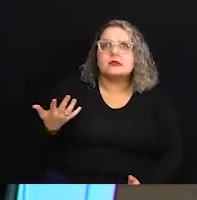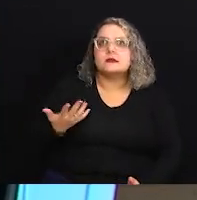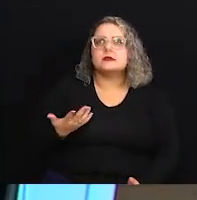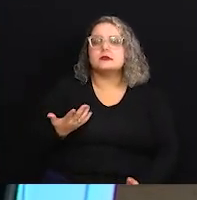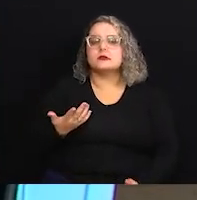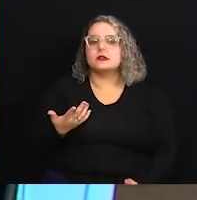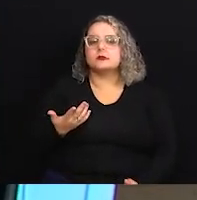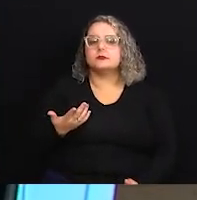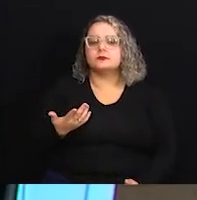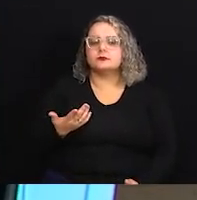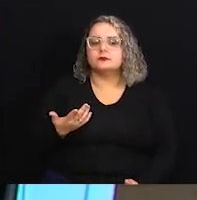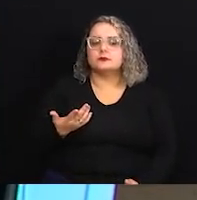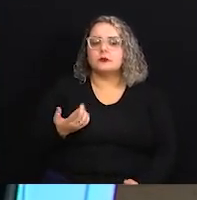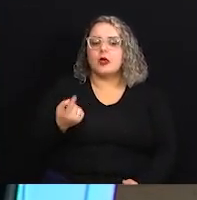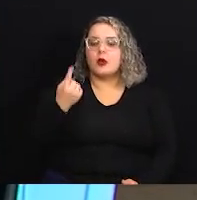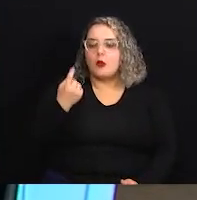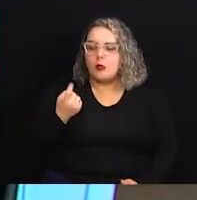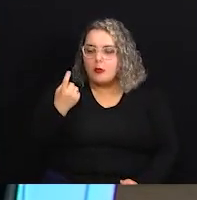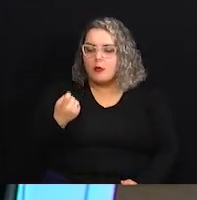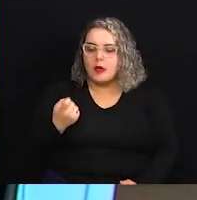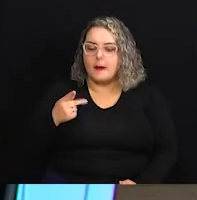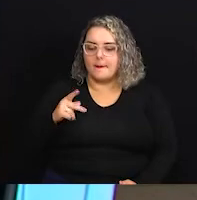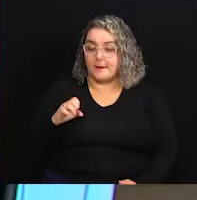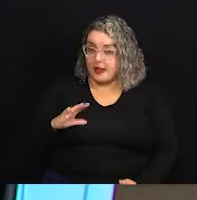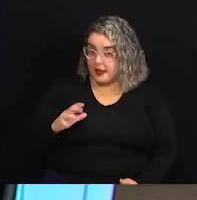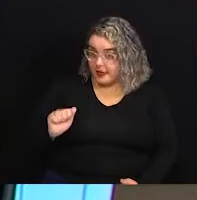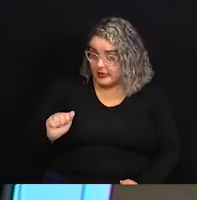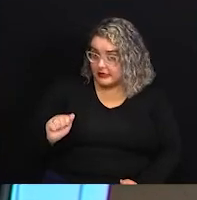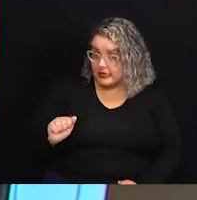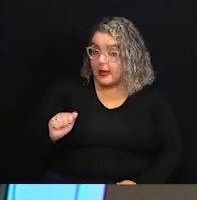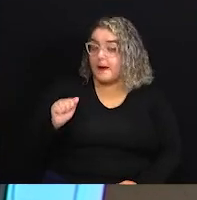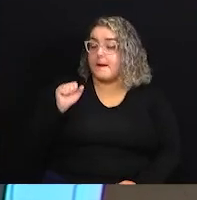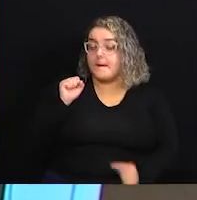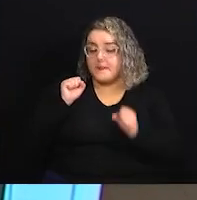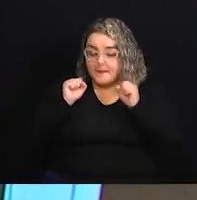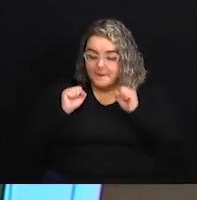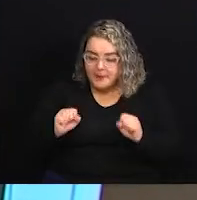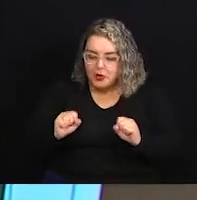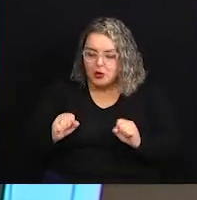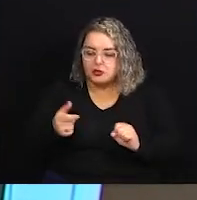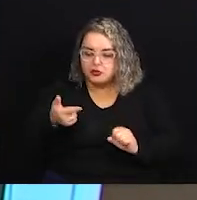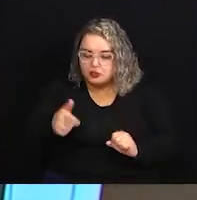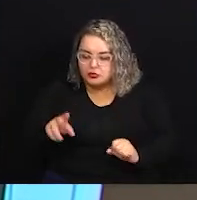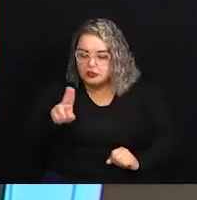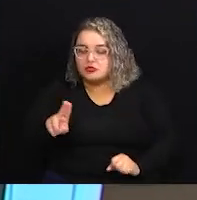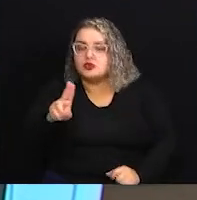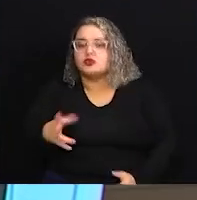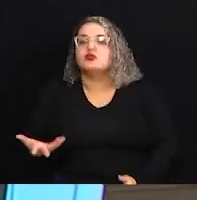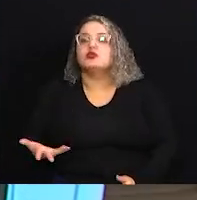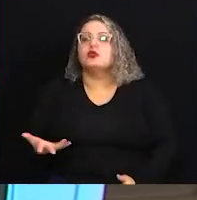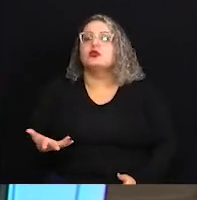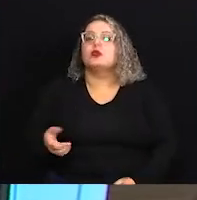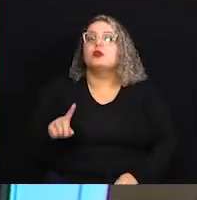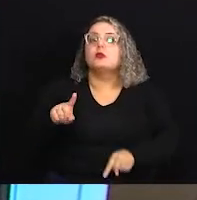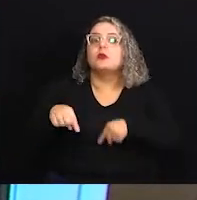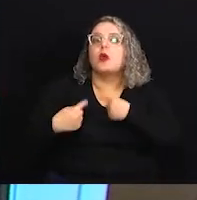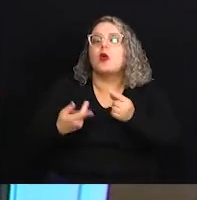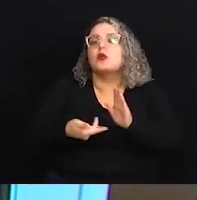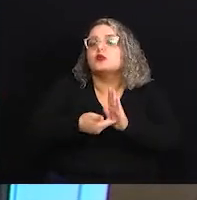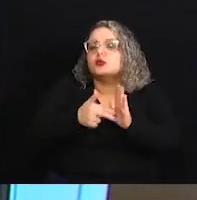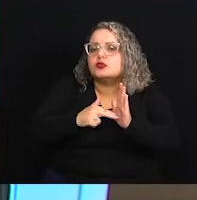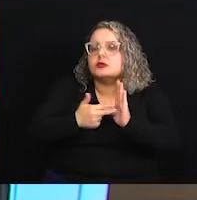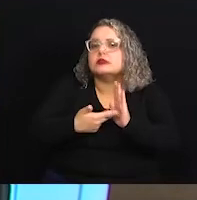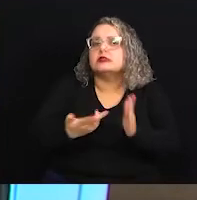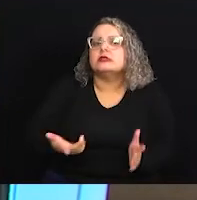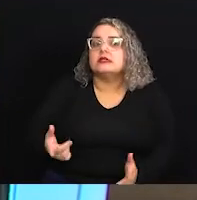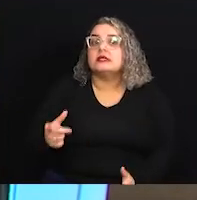que uma peça pode ser reutilizada, dando outro sentido a ela, e que